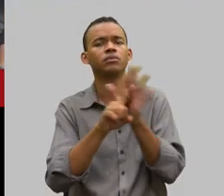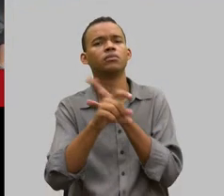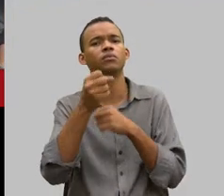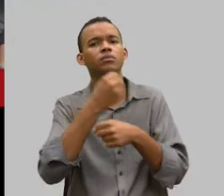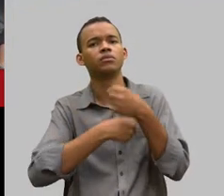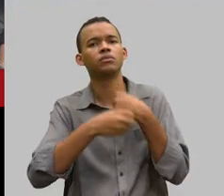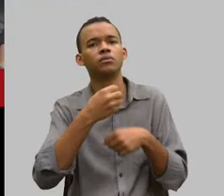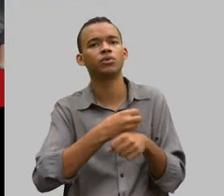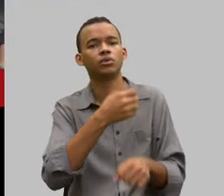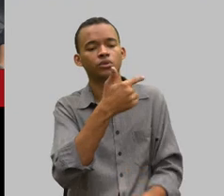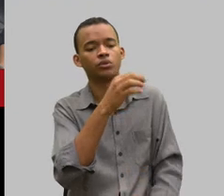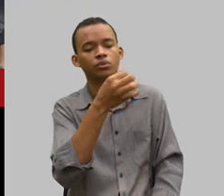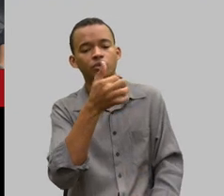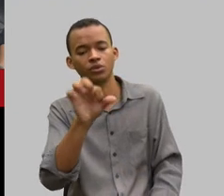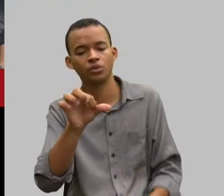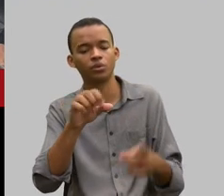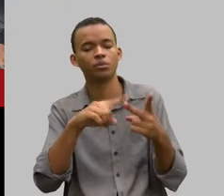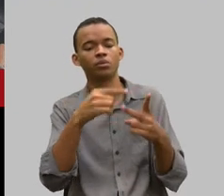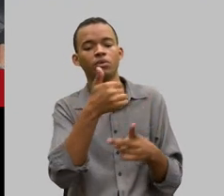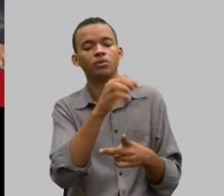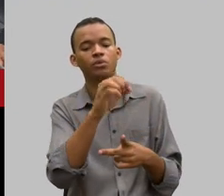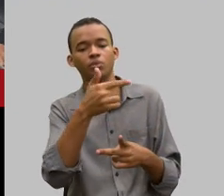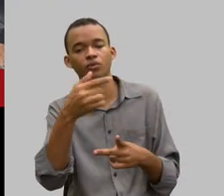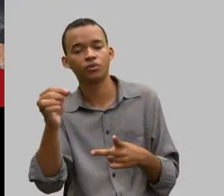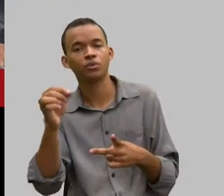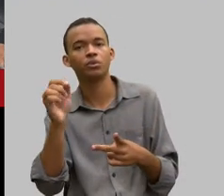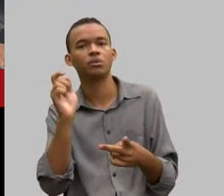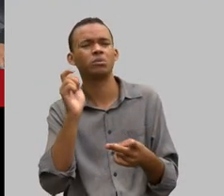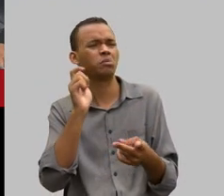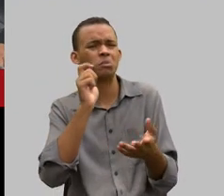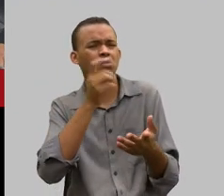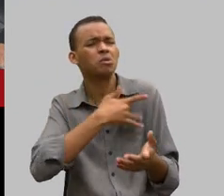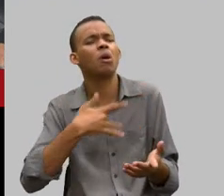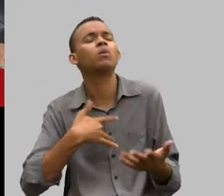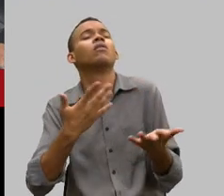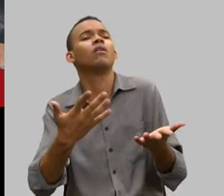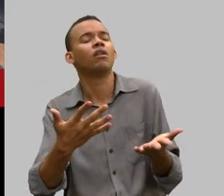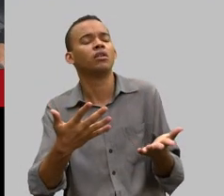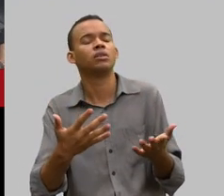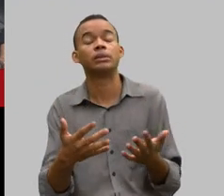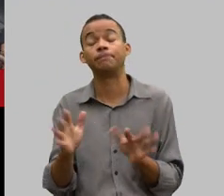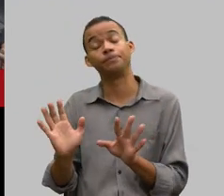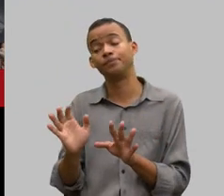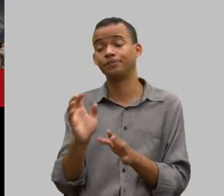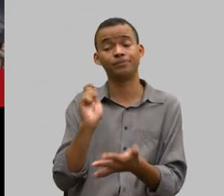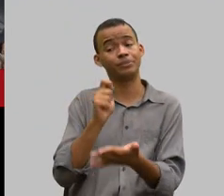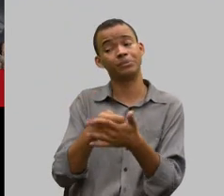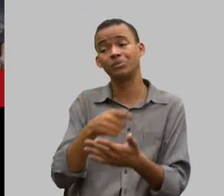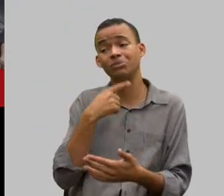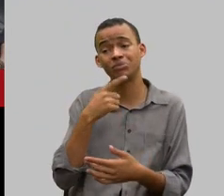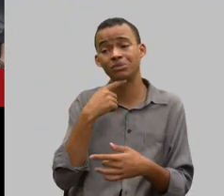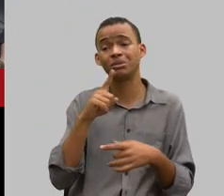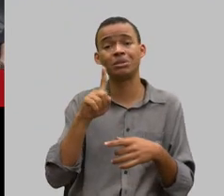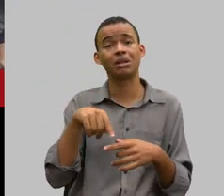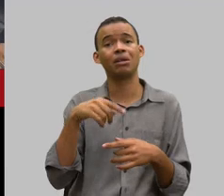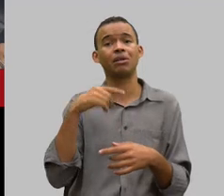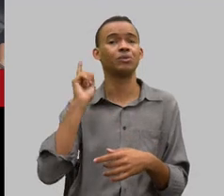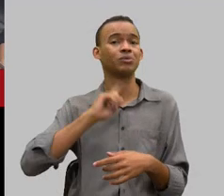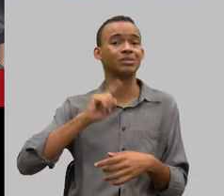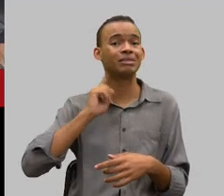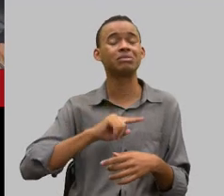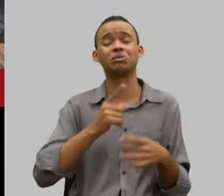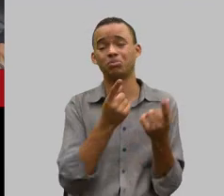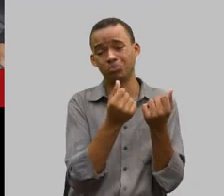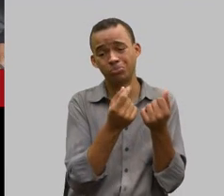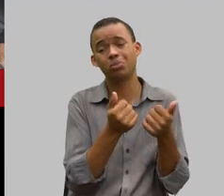falar não não a gente a gente não tinha recurso realmente para pagar a gente pegou um estado quebrado Deputado então a gente